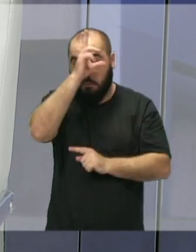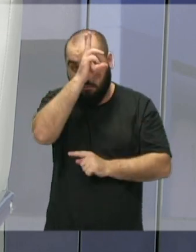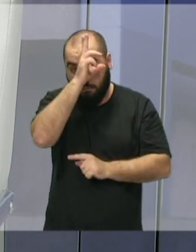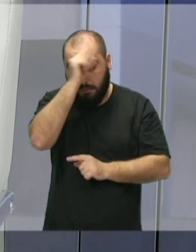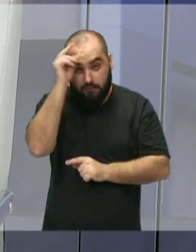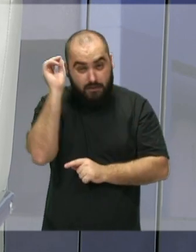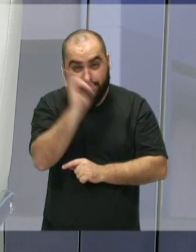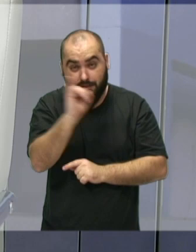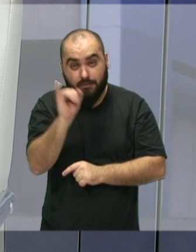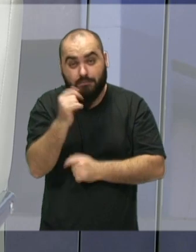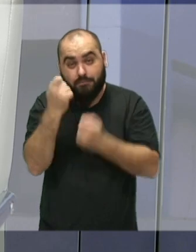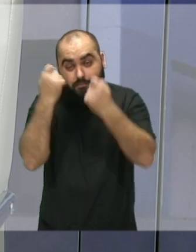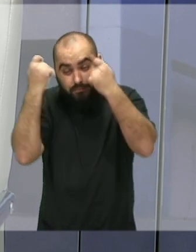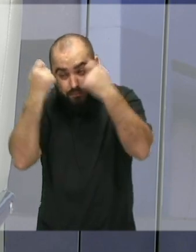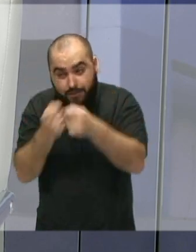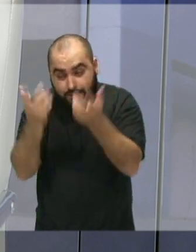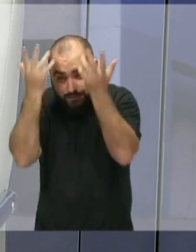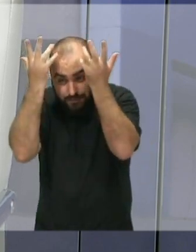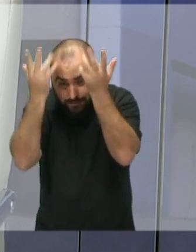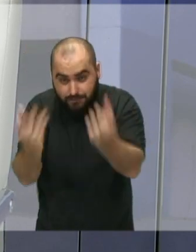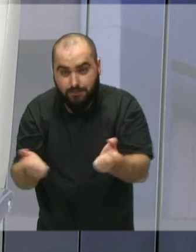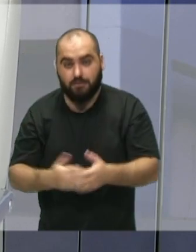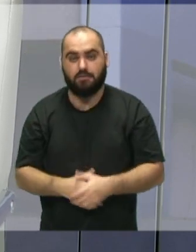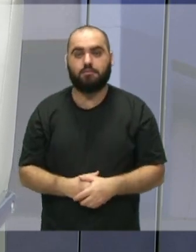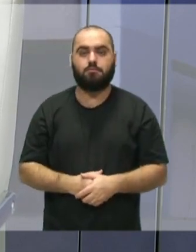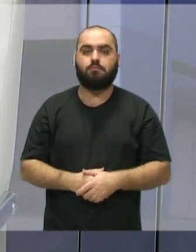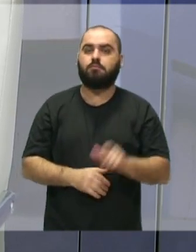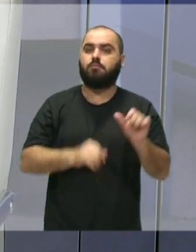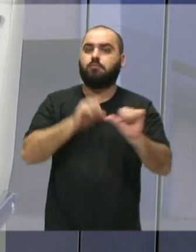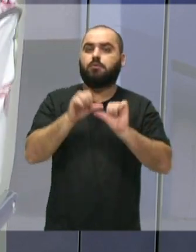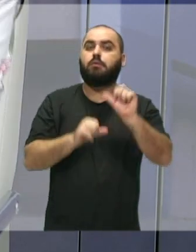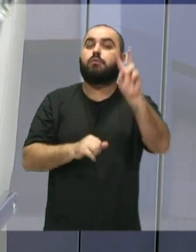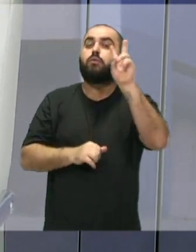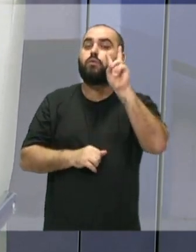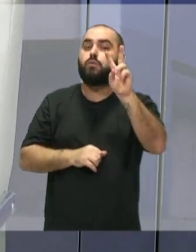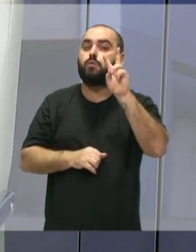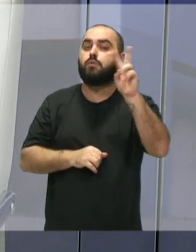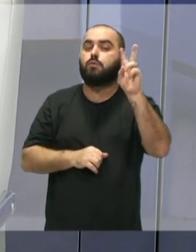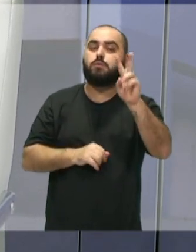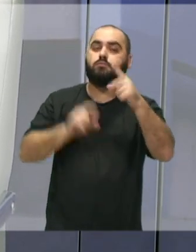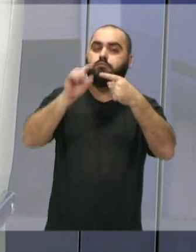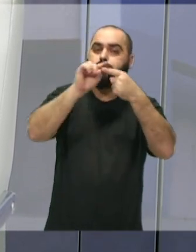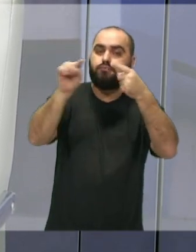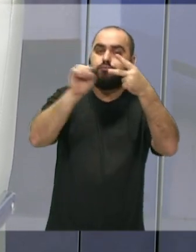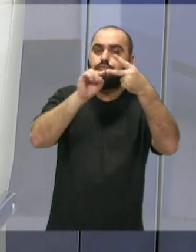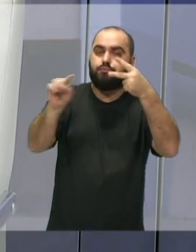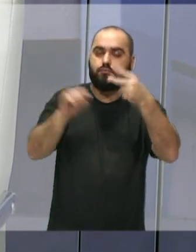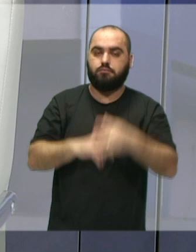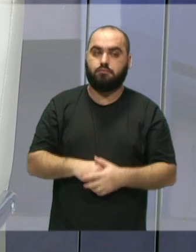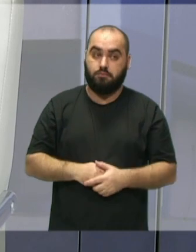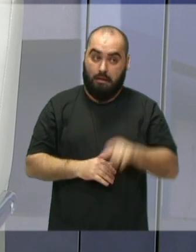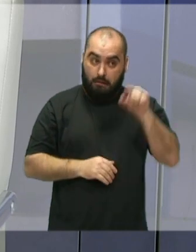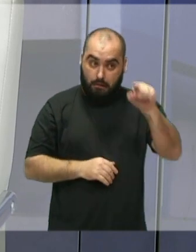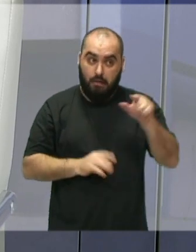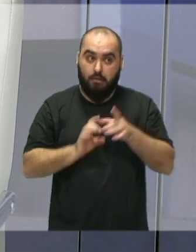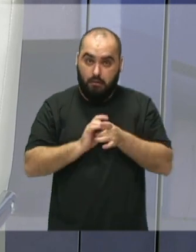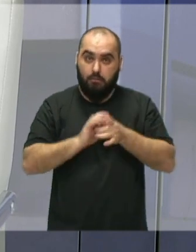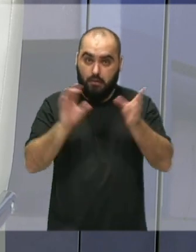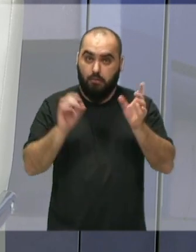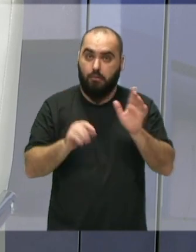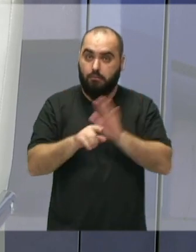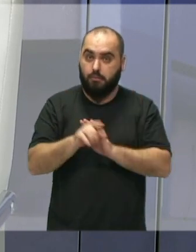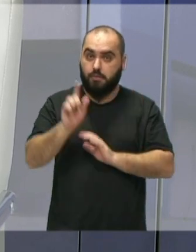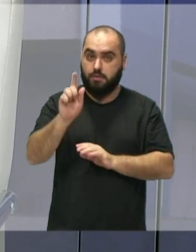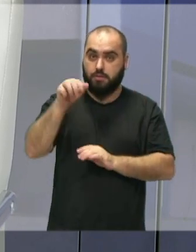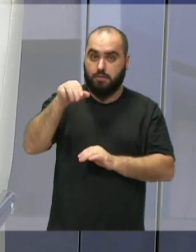que querer que ela faça. Ele tem que mudar 2 linhas da lei. Recentemente, ele autorizou a Guarda Armada, por exemplo,